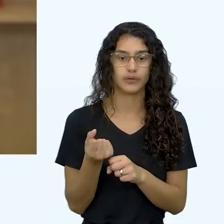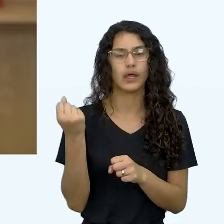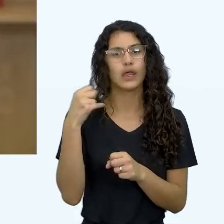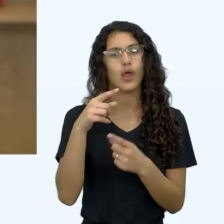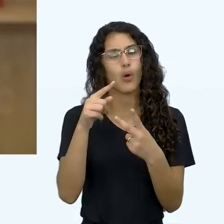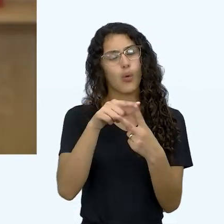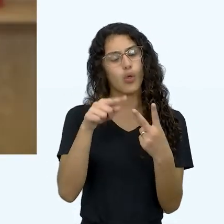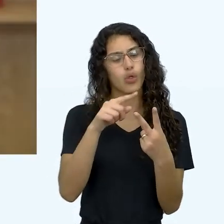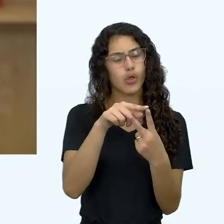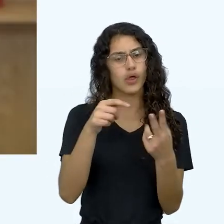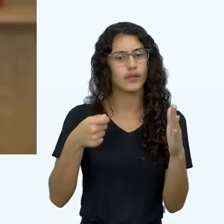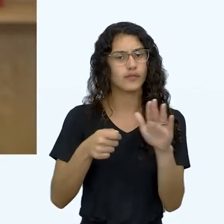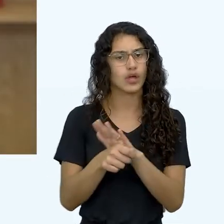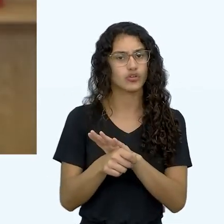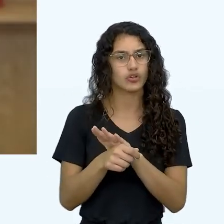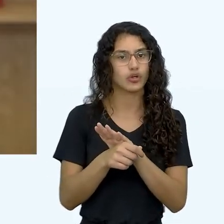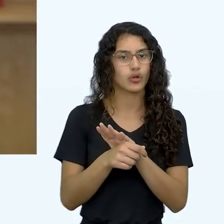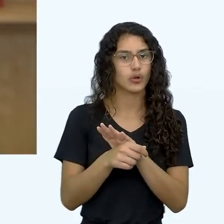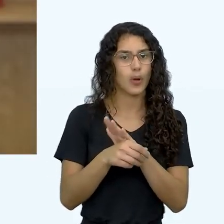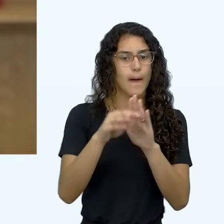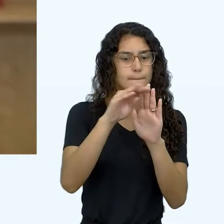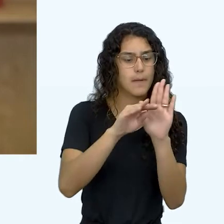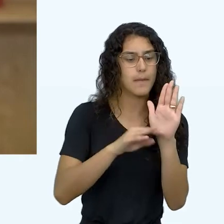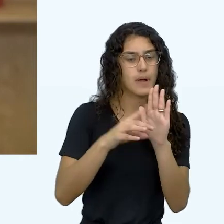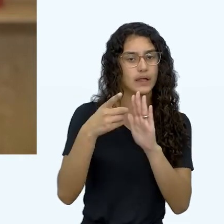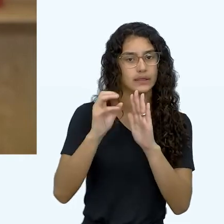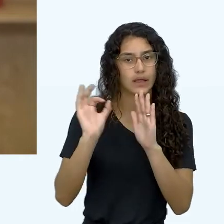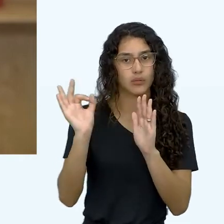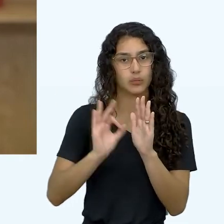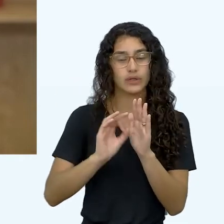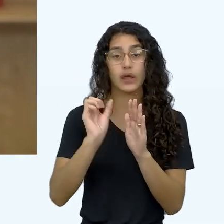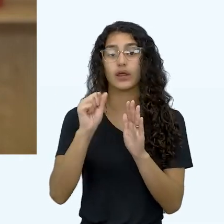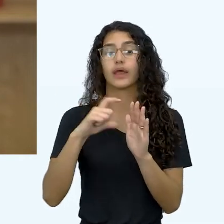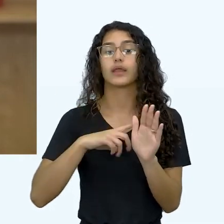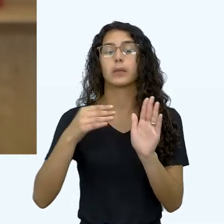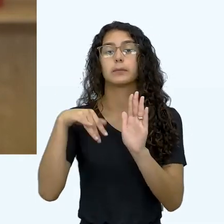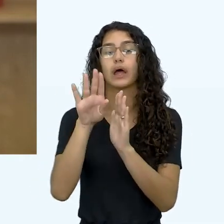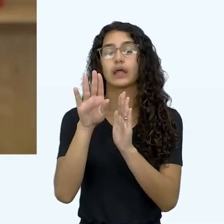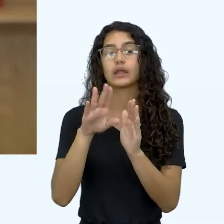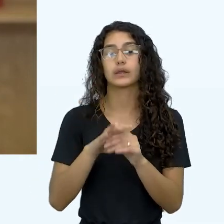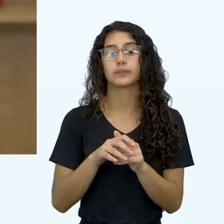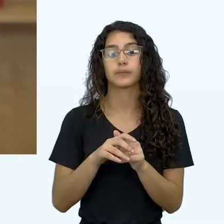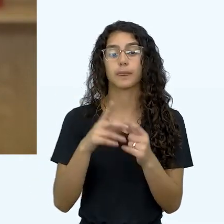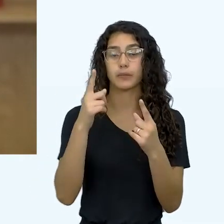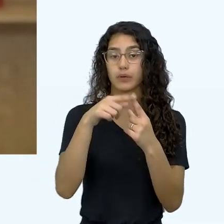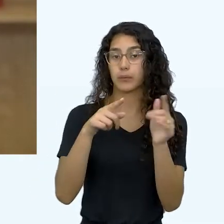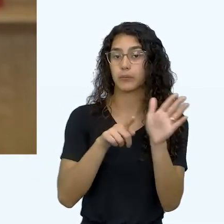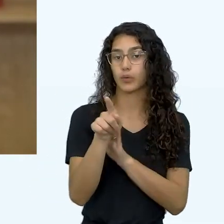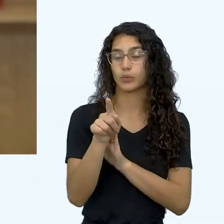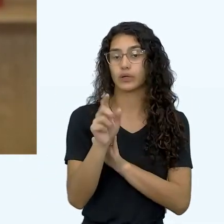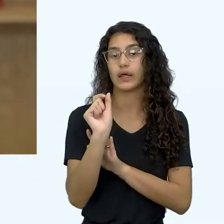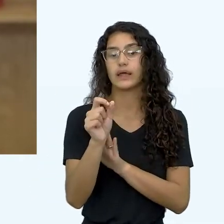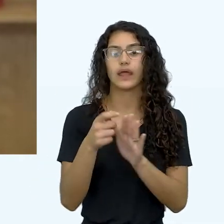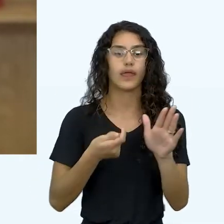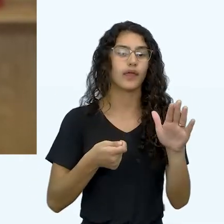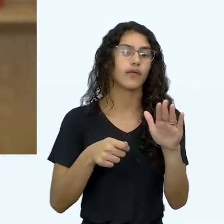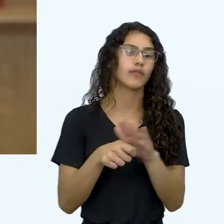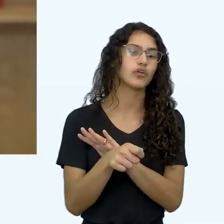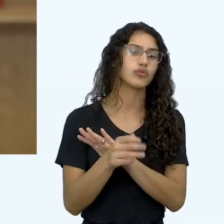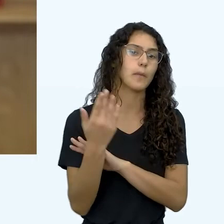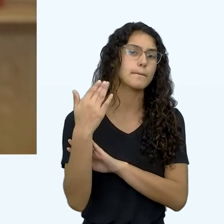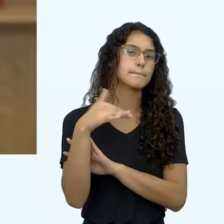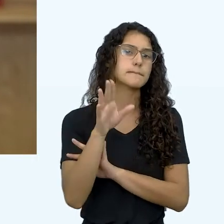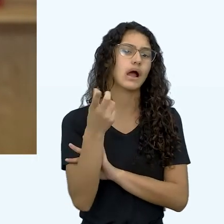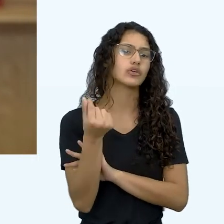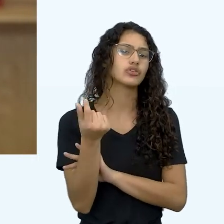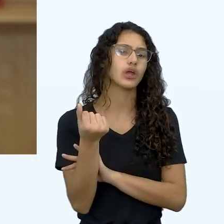ambos investirem a mesma taxa, uma taxa de 10%, quem vai ter mais? Primeira pergunta, Quem investiu mais dinheiro?